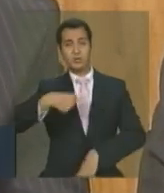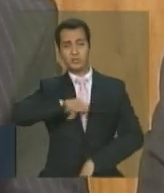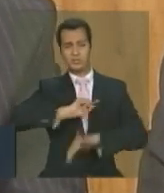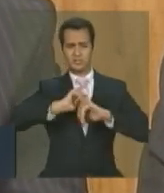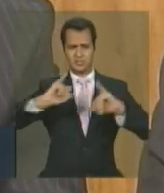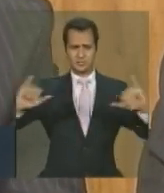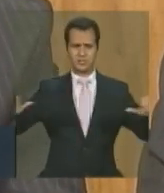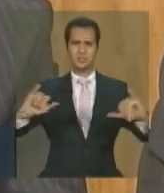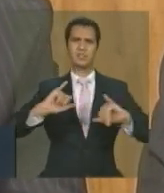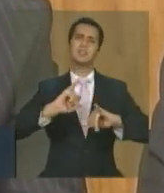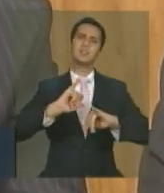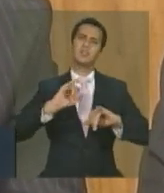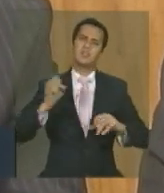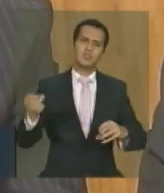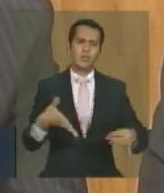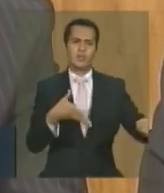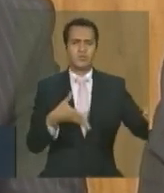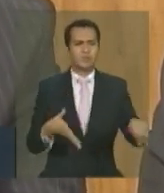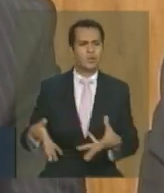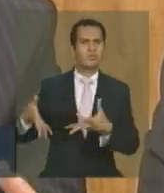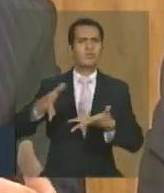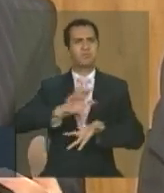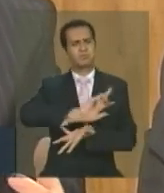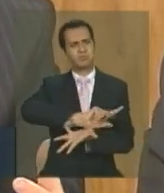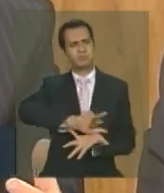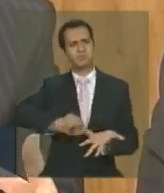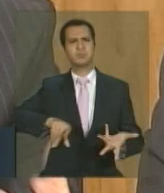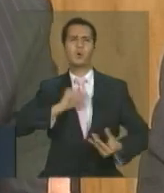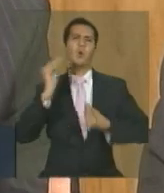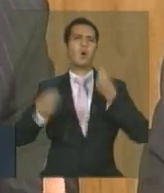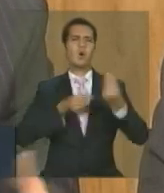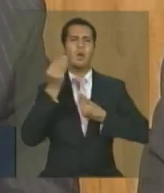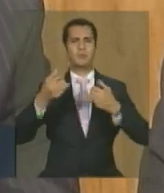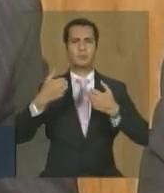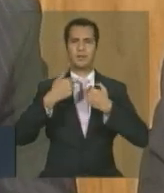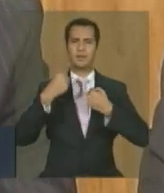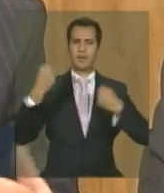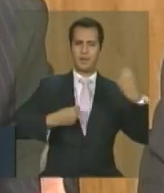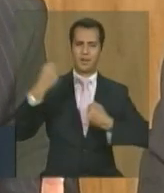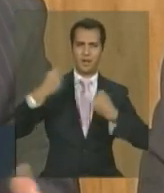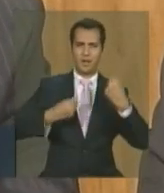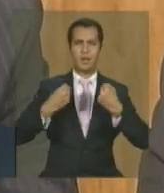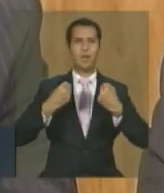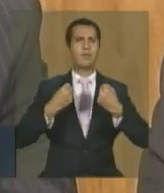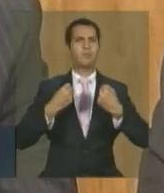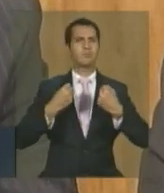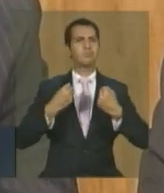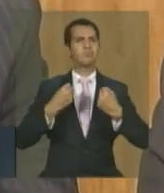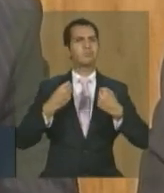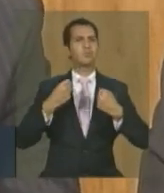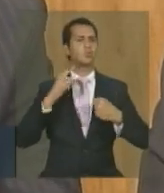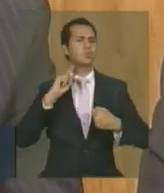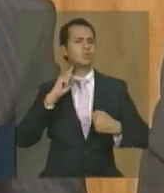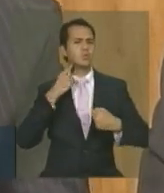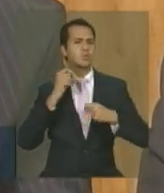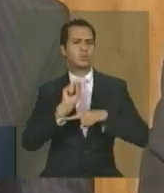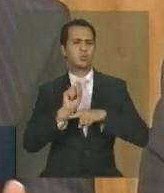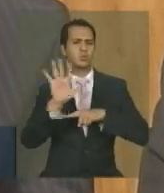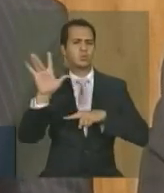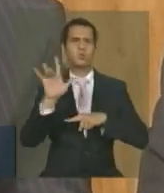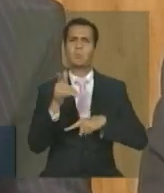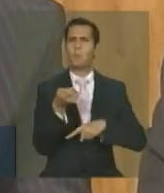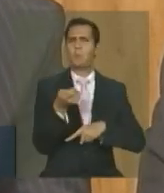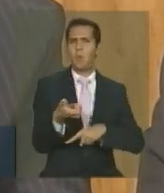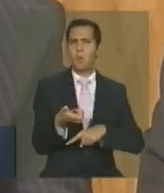com relação a veículos amigos da natureza, que poluem menos,